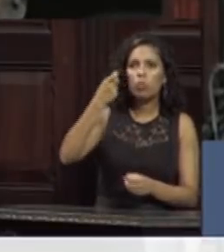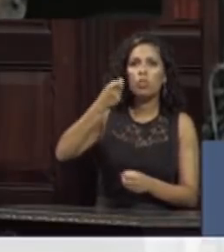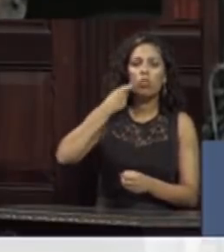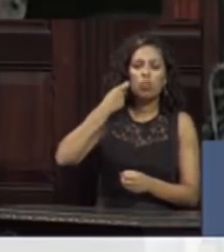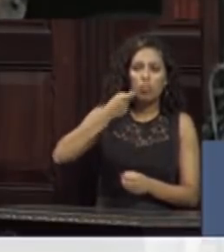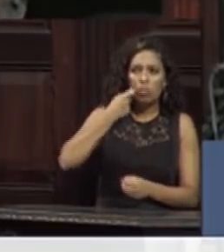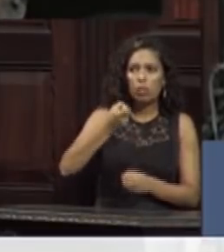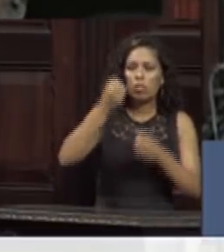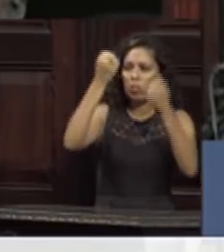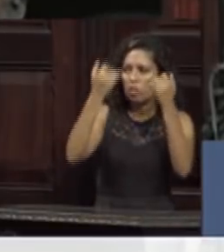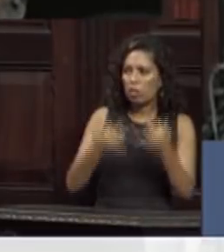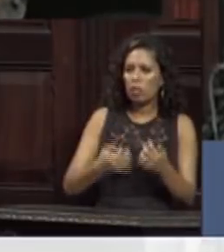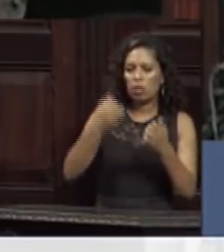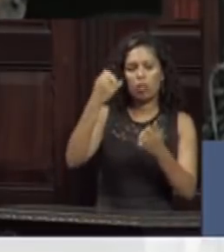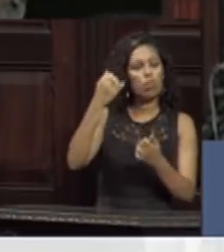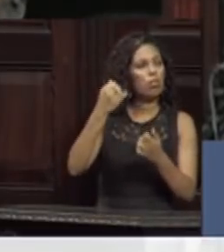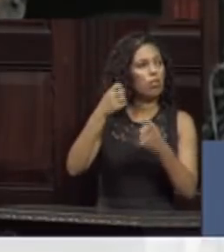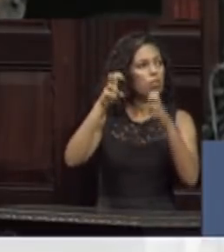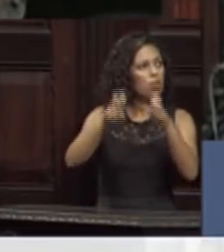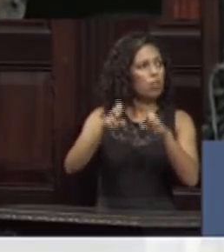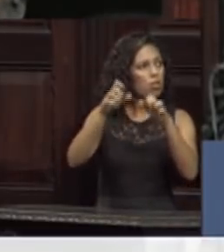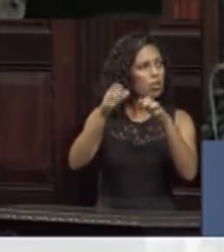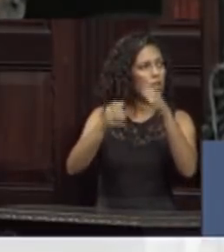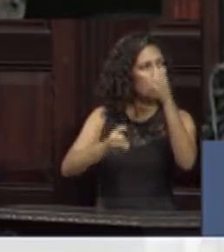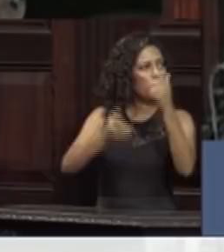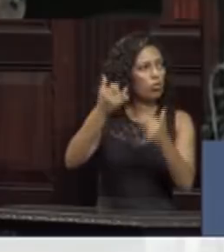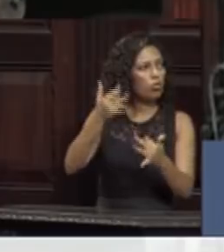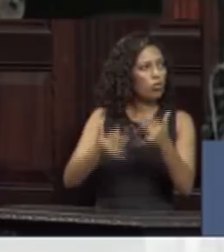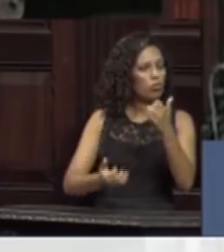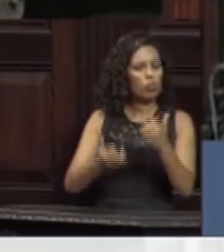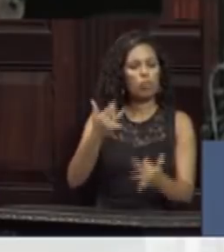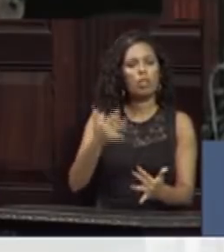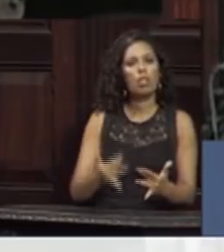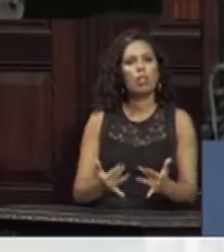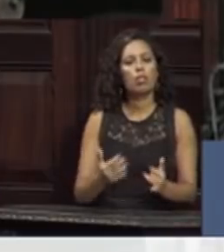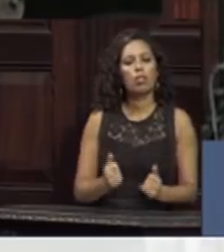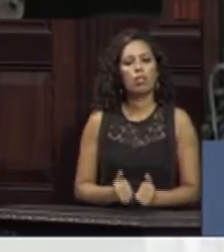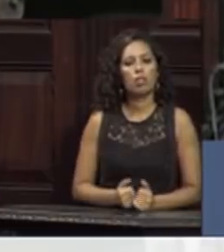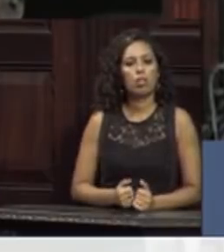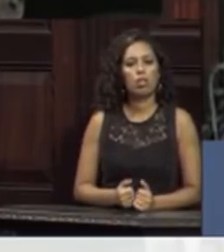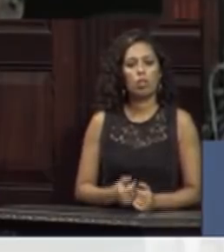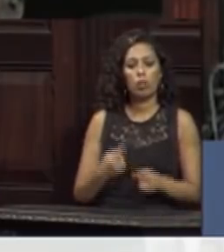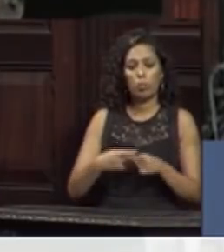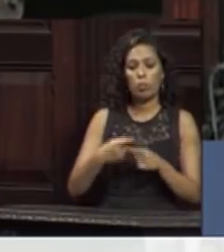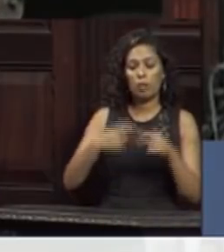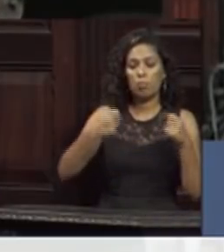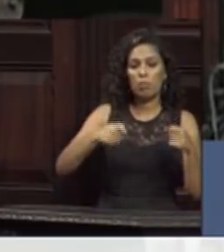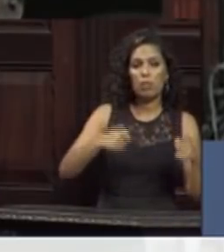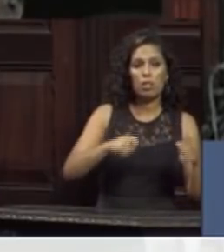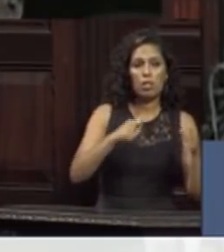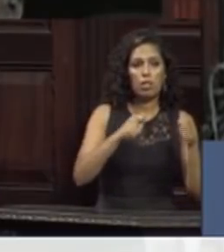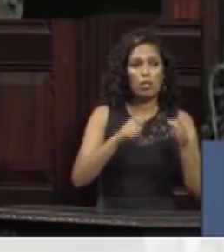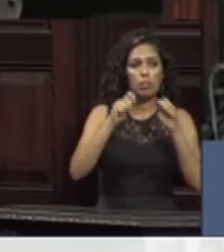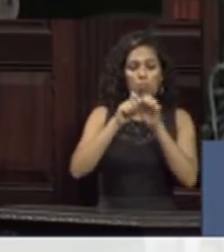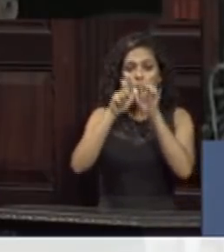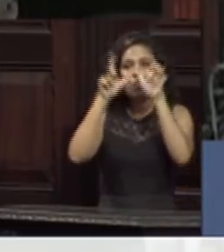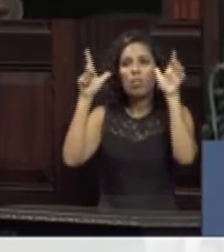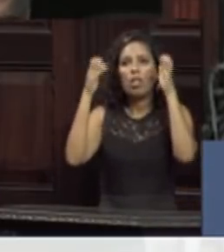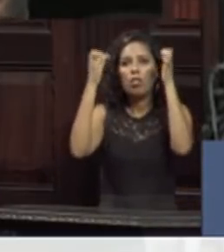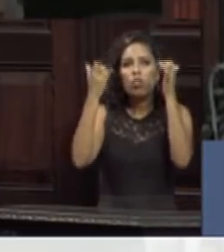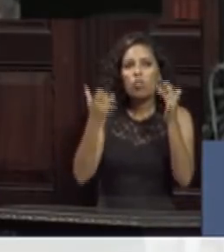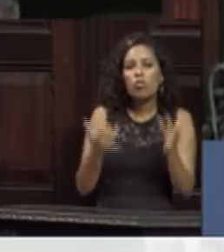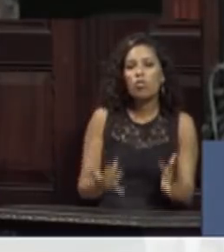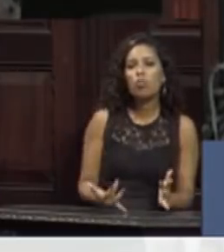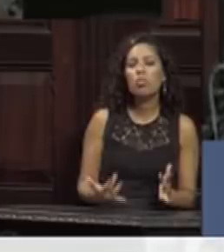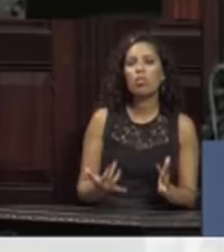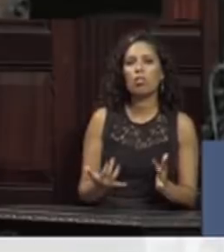indo lá porque criou uma animosidade contra, quando precisa esclarecer o que está sendo votado, qual é o risco do